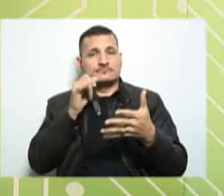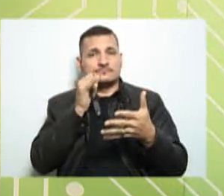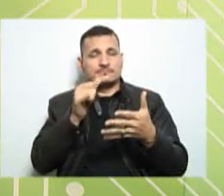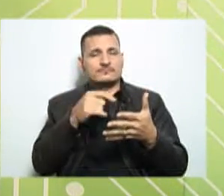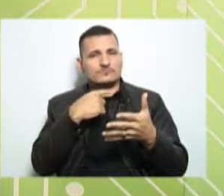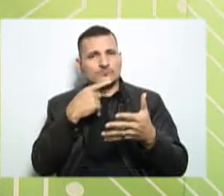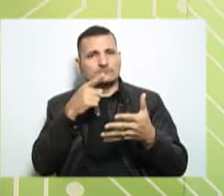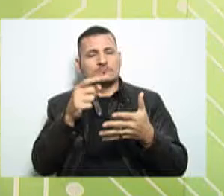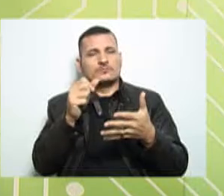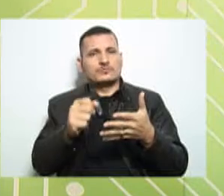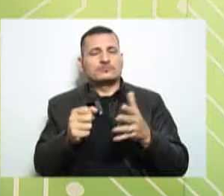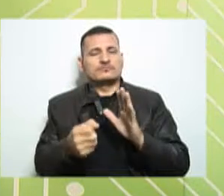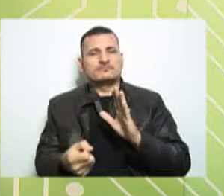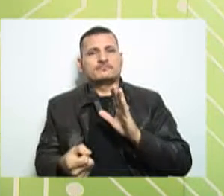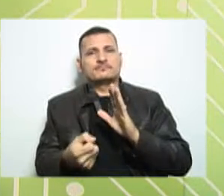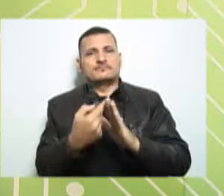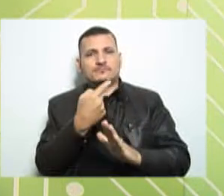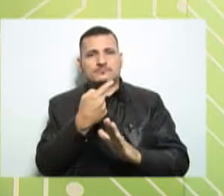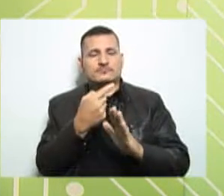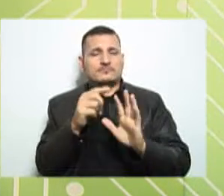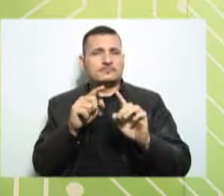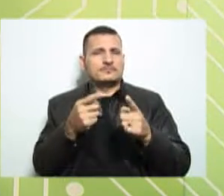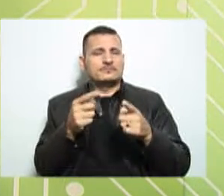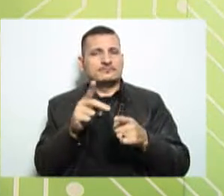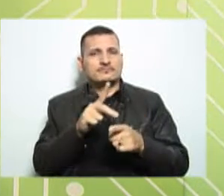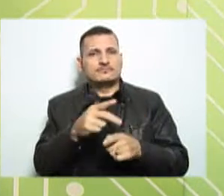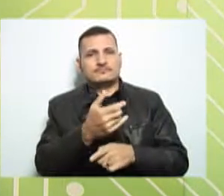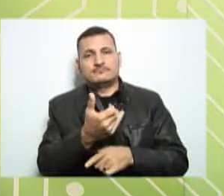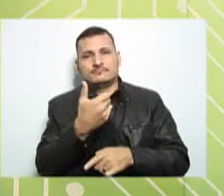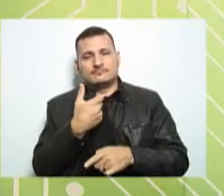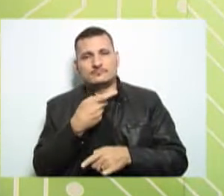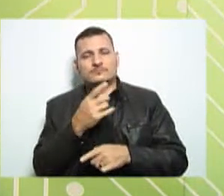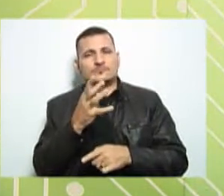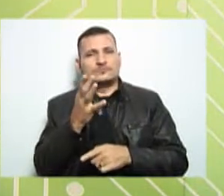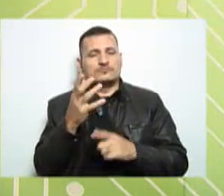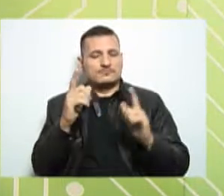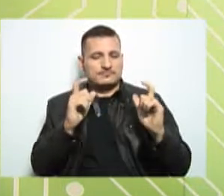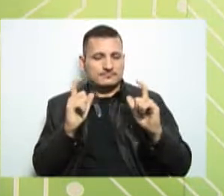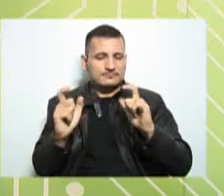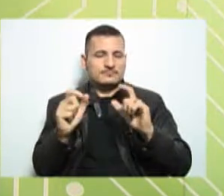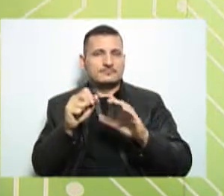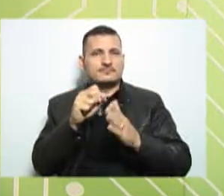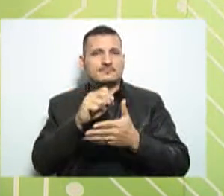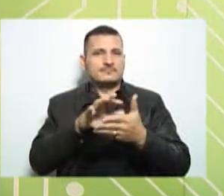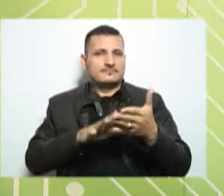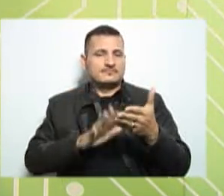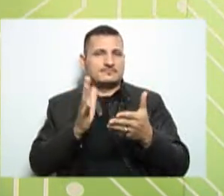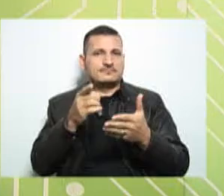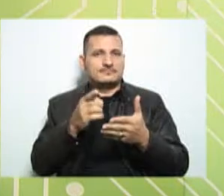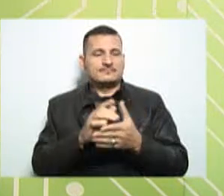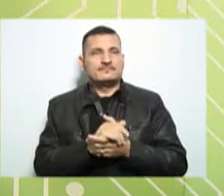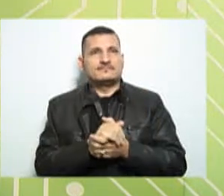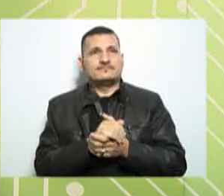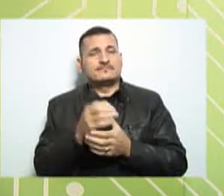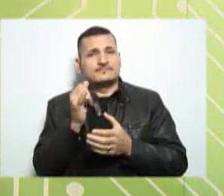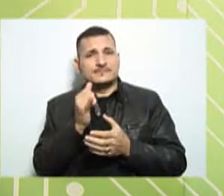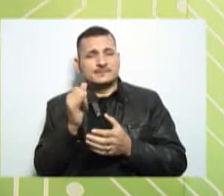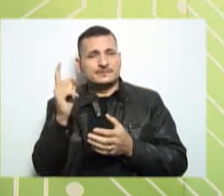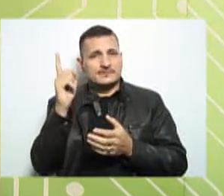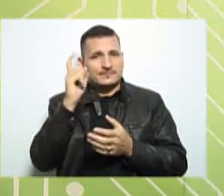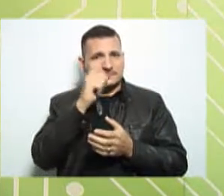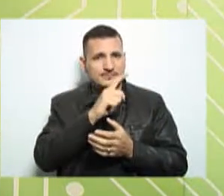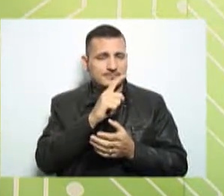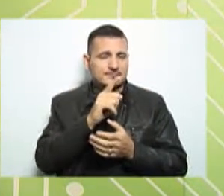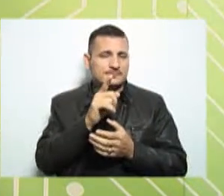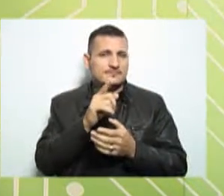vocês encaminhem aqui, mas pelo que a professora Fernanda acabou de dizer, vocês já mandaram foto das atividades feitas. Se foi difícil, também